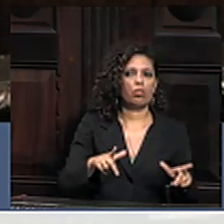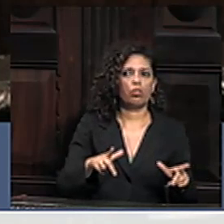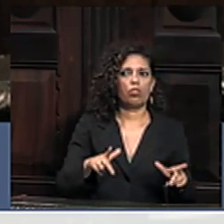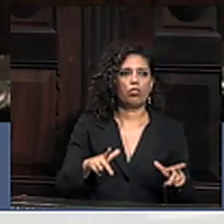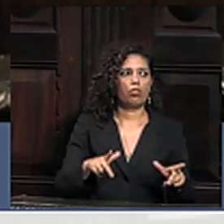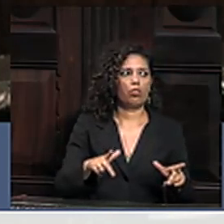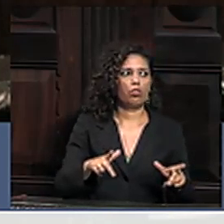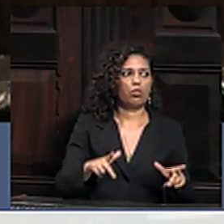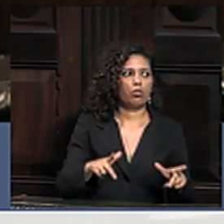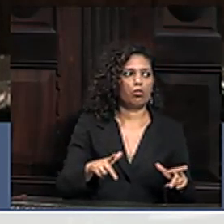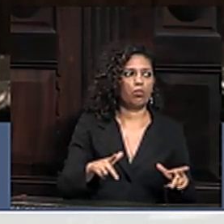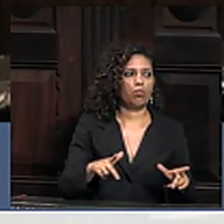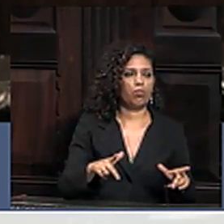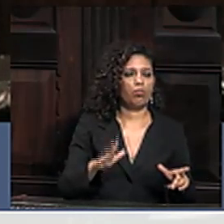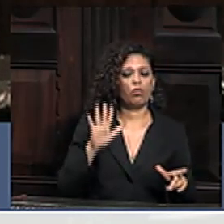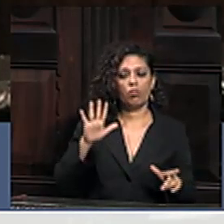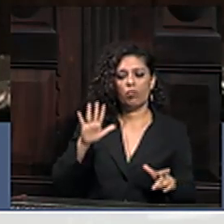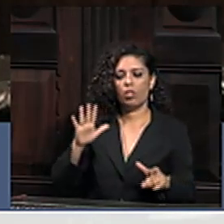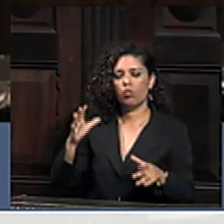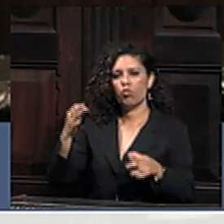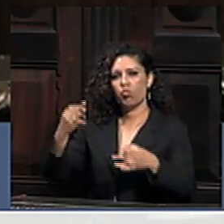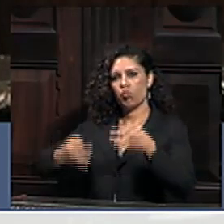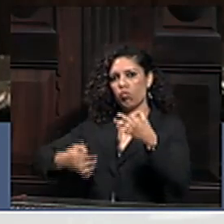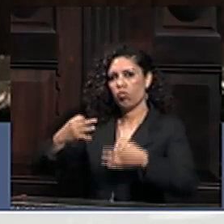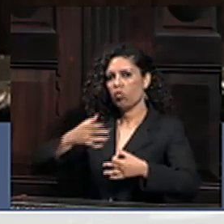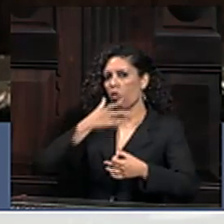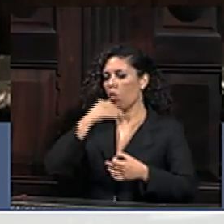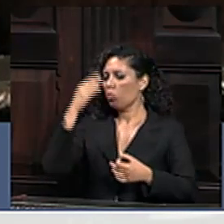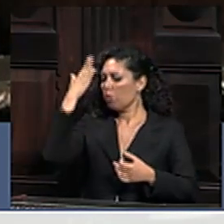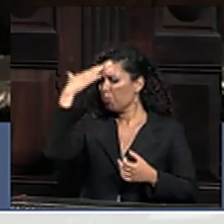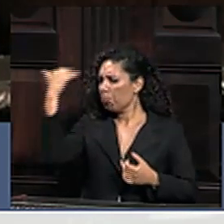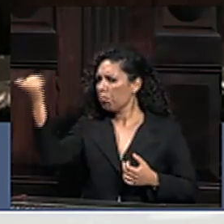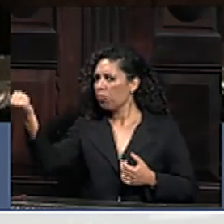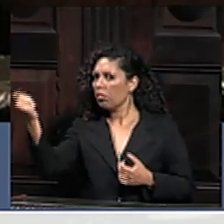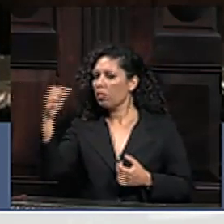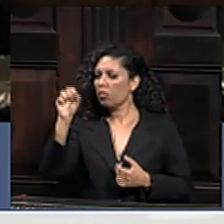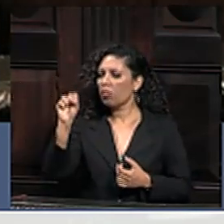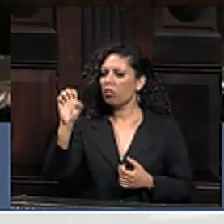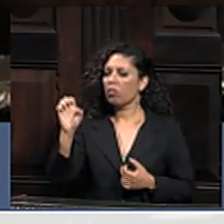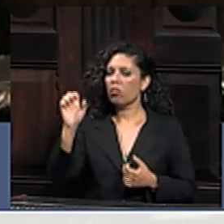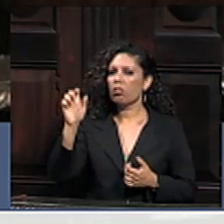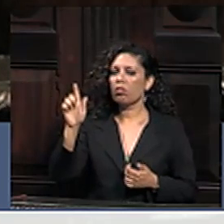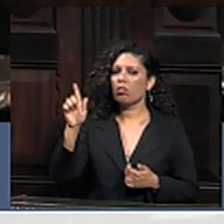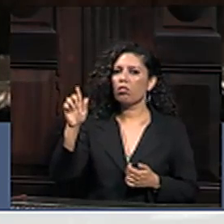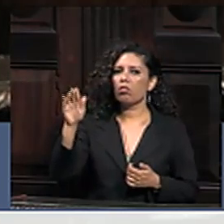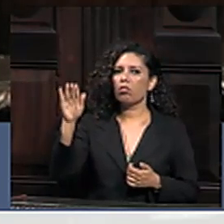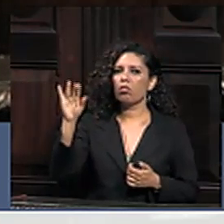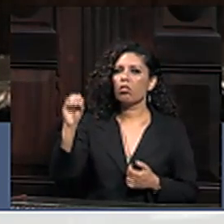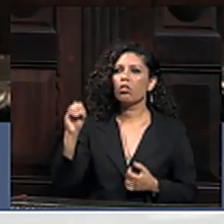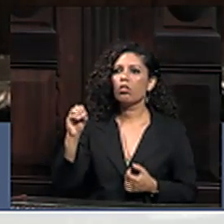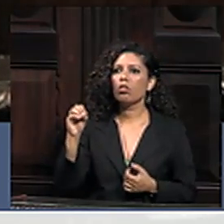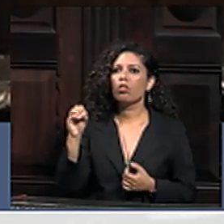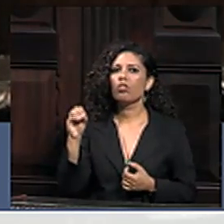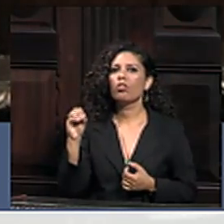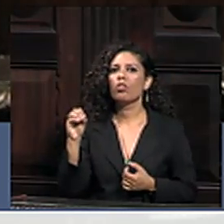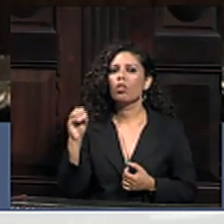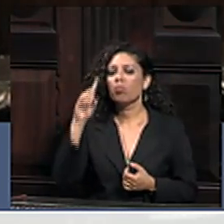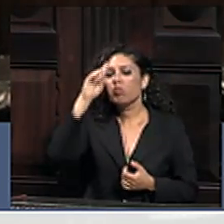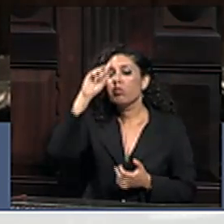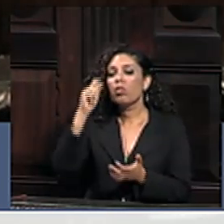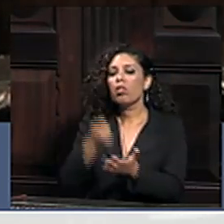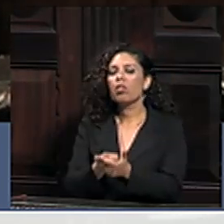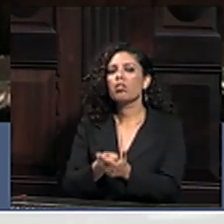fazer interceptação de conversações telefônicas da Presidenta da República. Olha